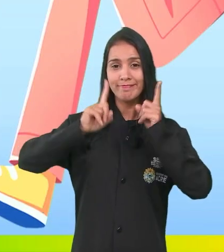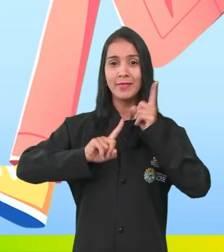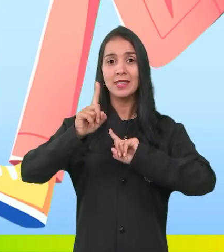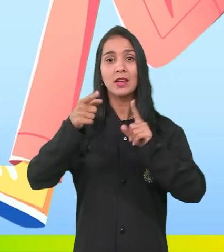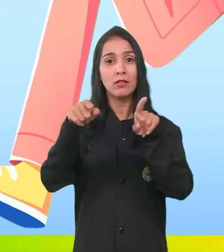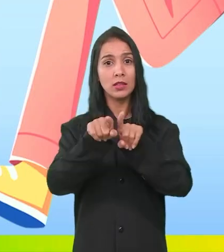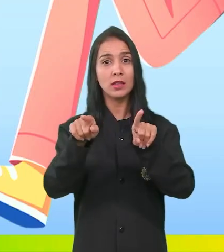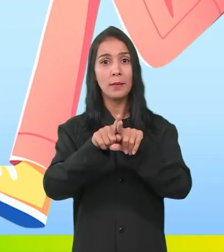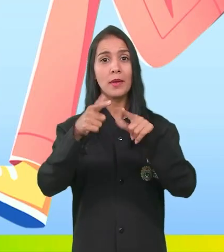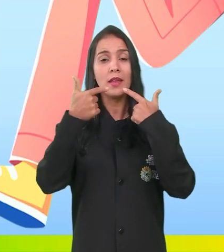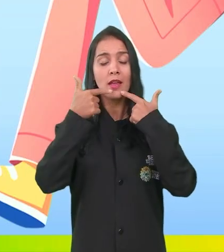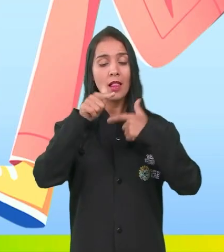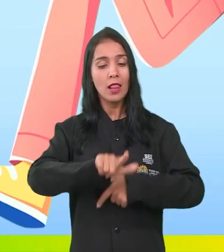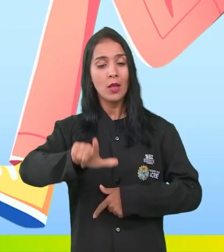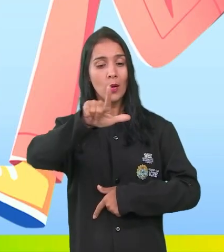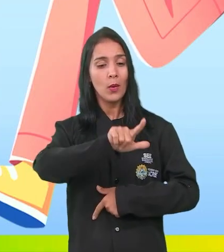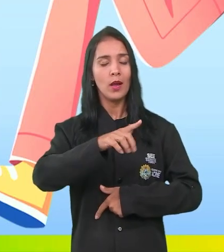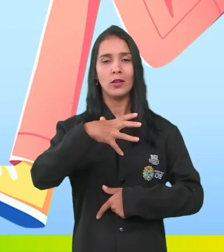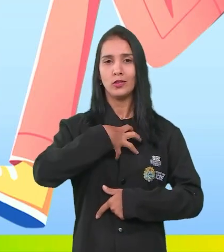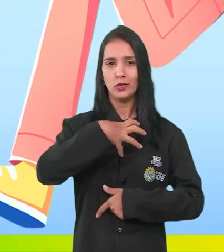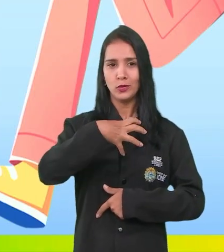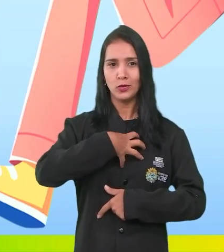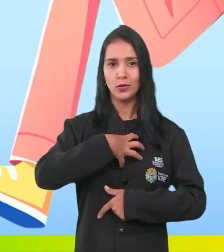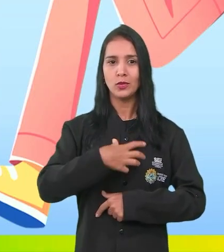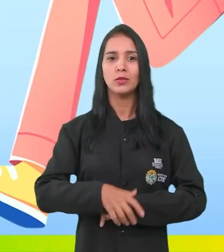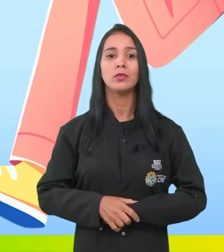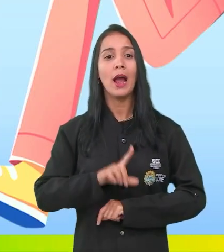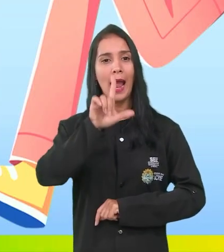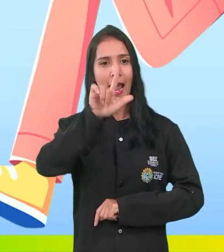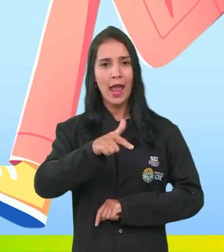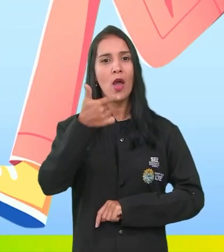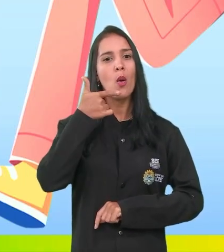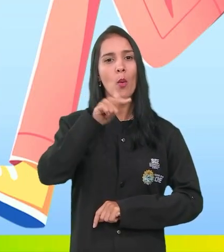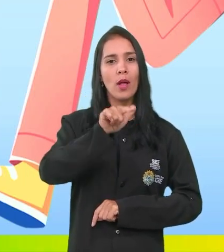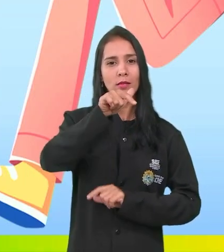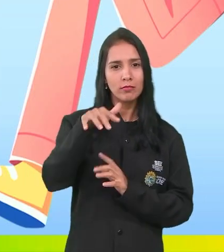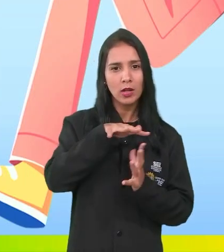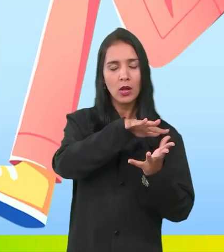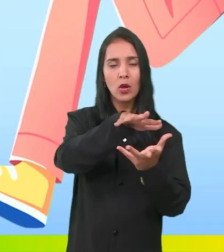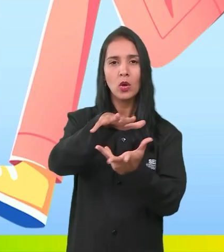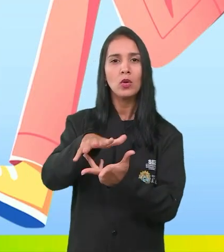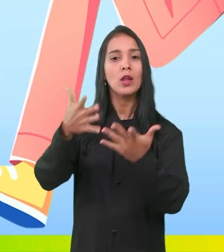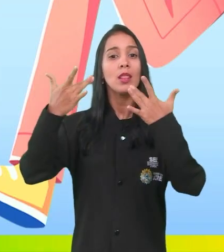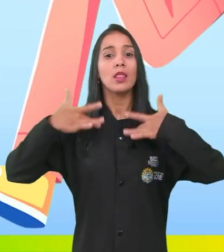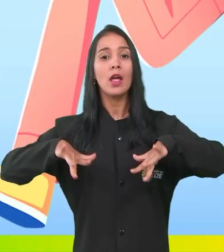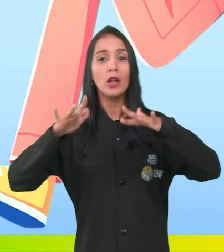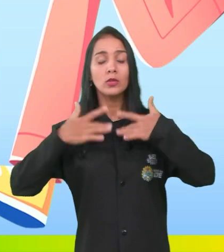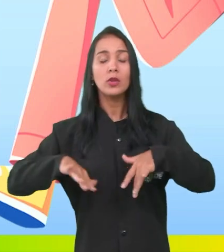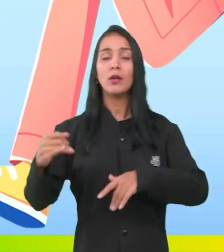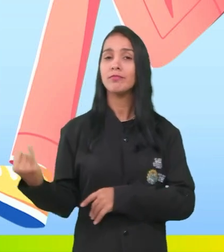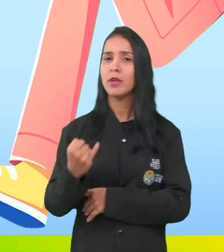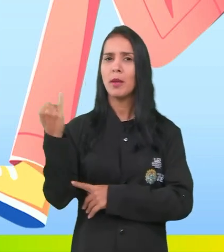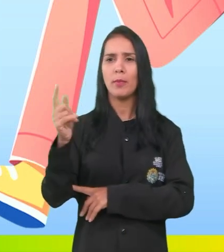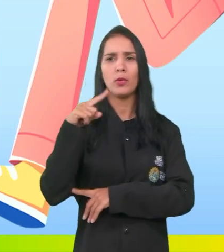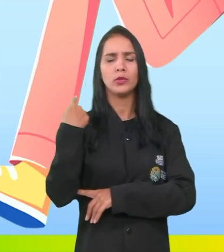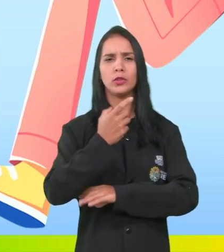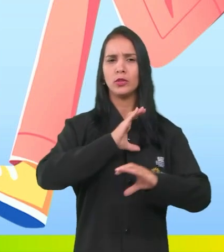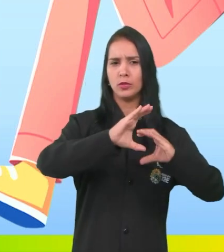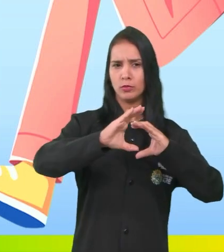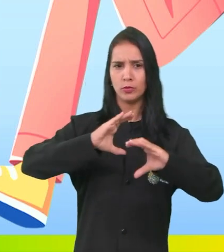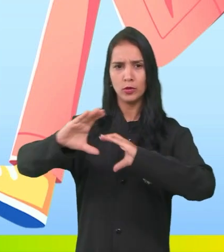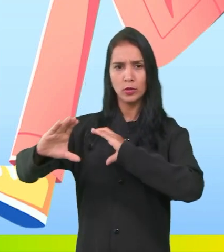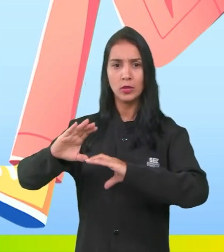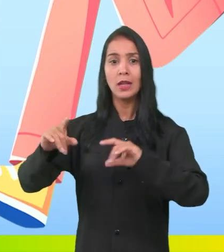do corpo. Primeiro, nós vimos que é uma linguagem universal inata, fundamental na comunicação humana. Abrange desde